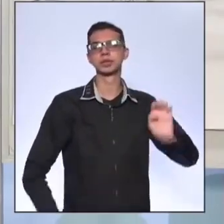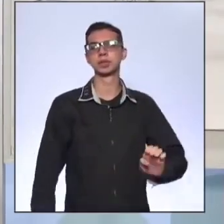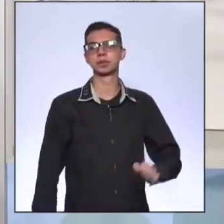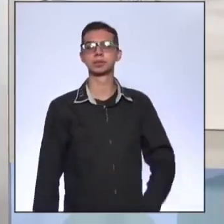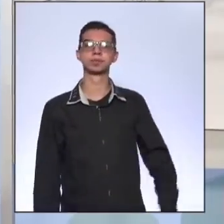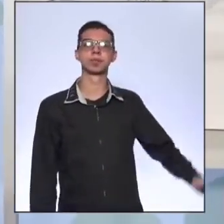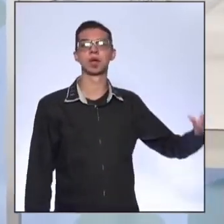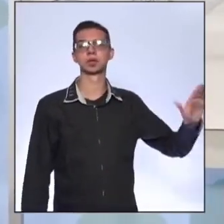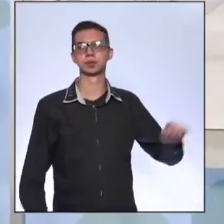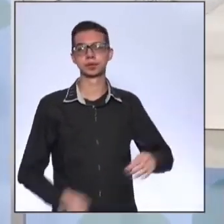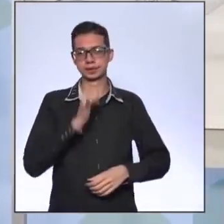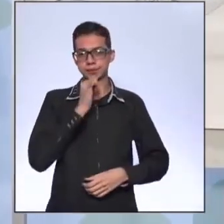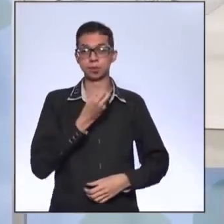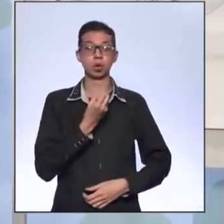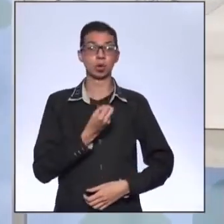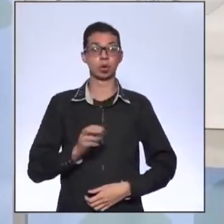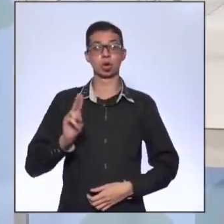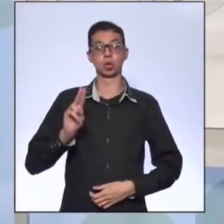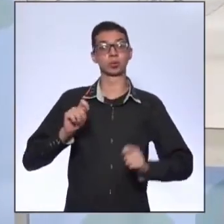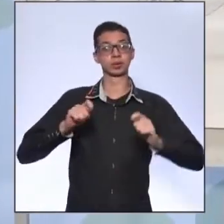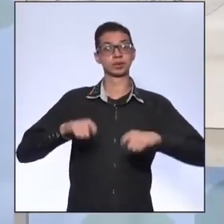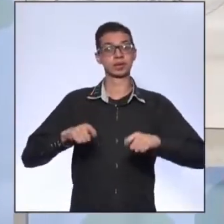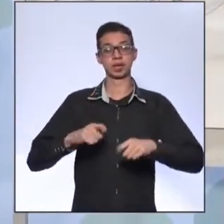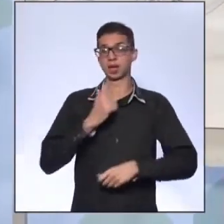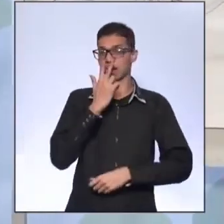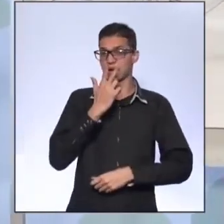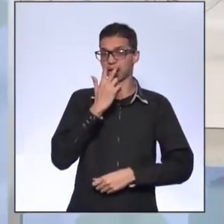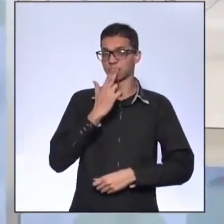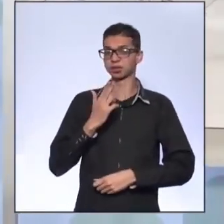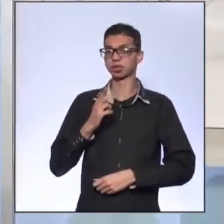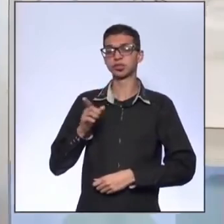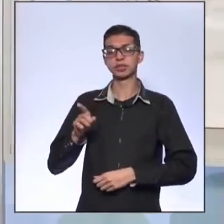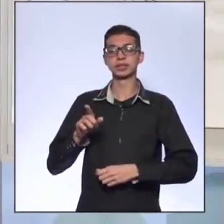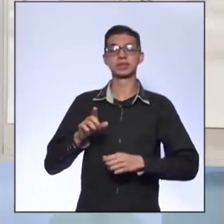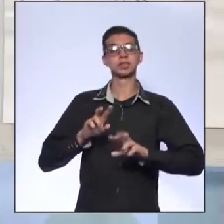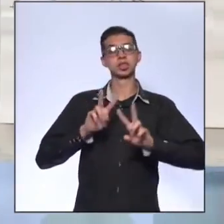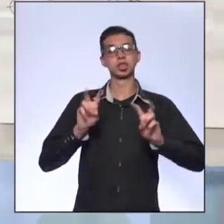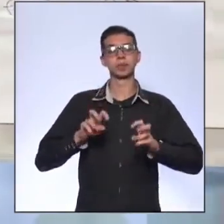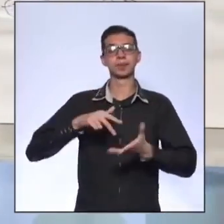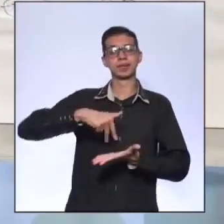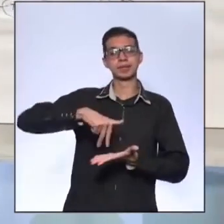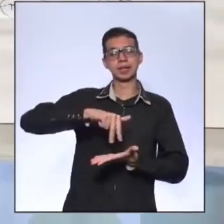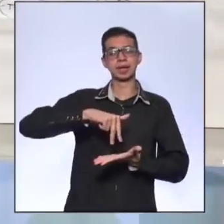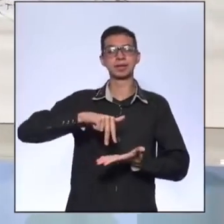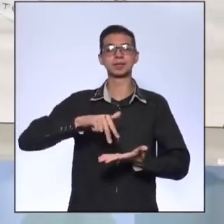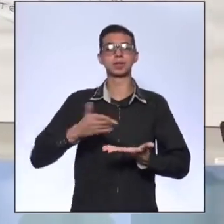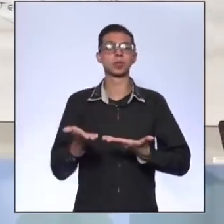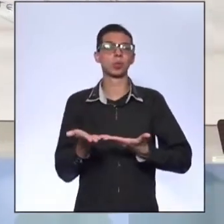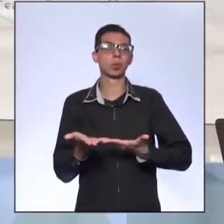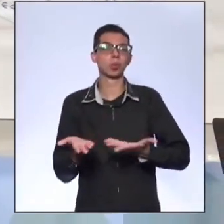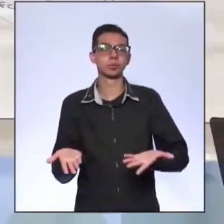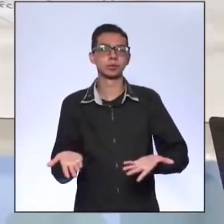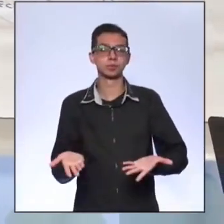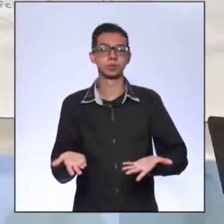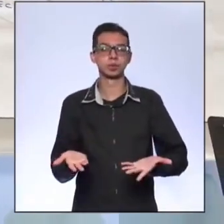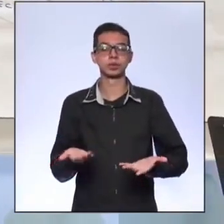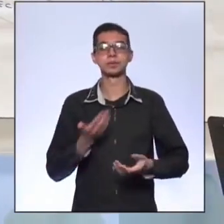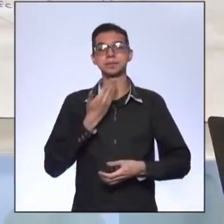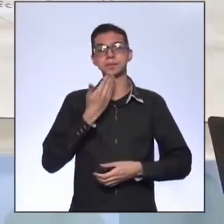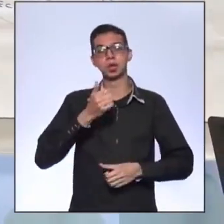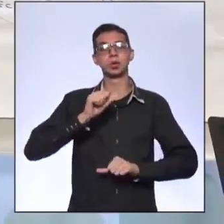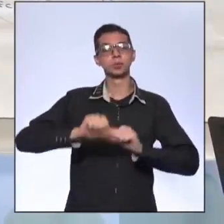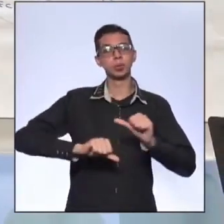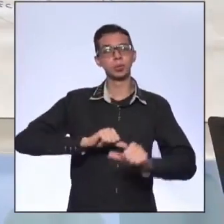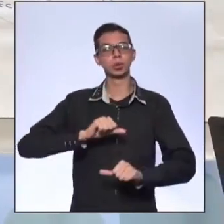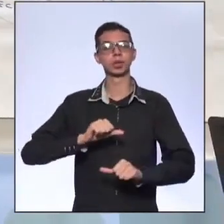acho que agora você poderia sair da dança contemporânea, dessa dança um pouco mais cadenciada, com esse som